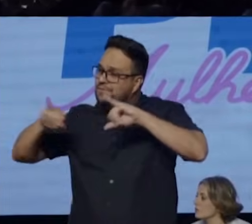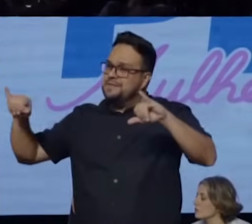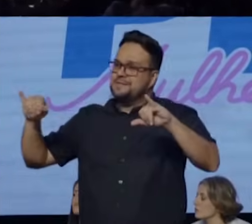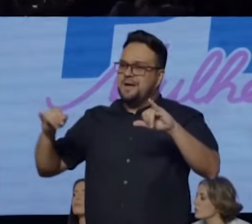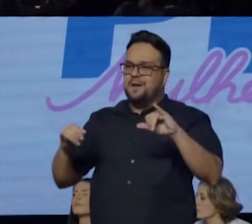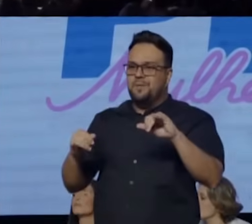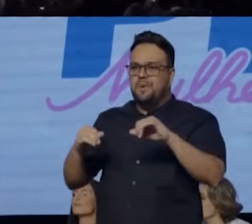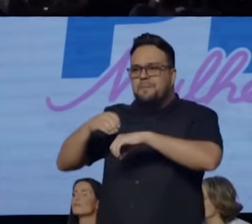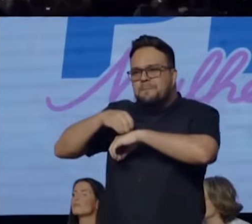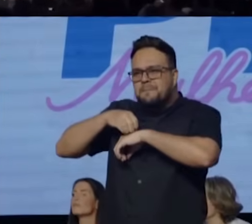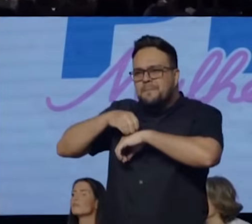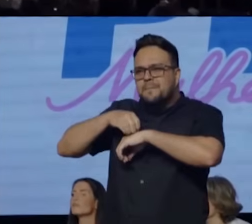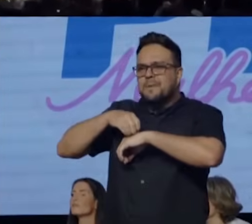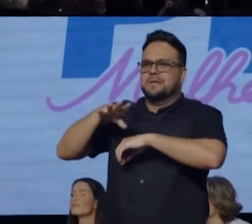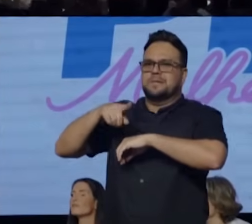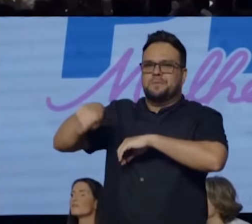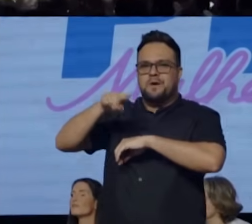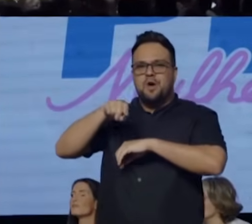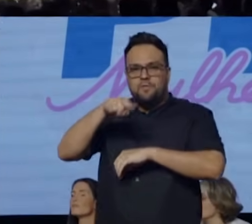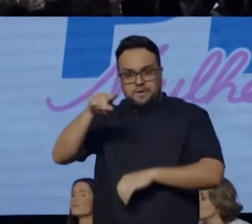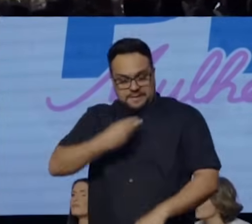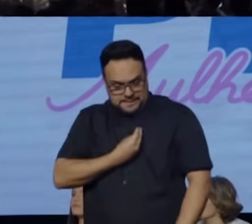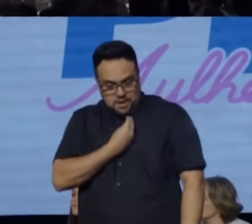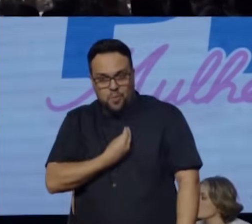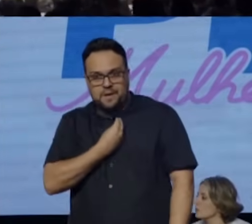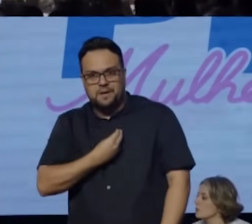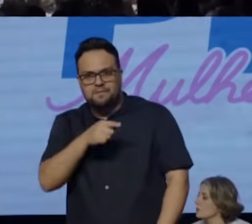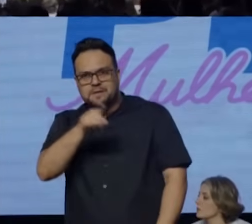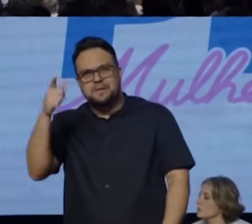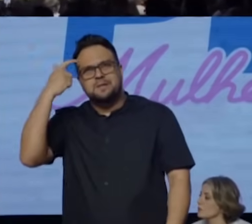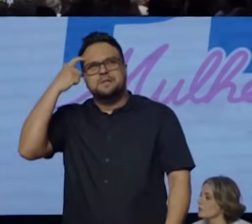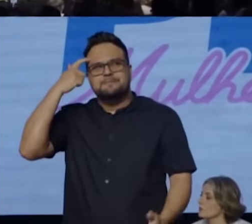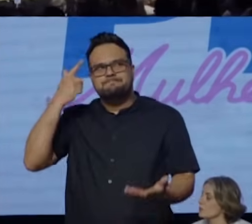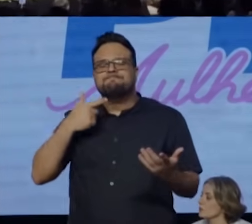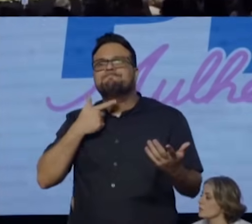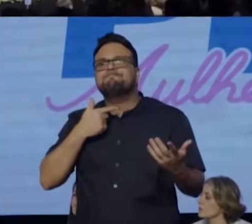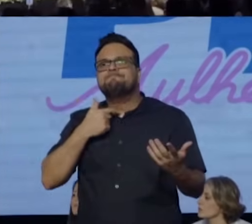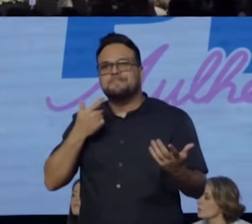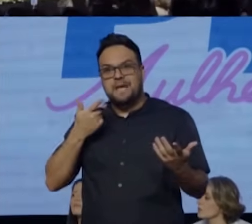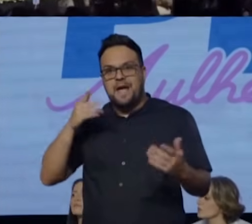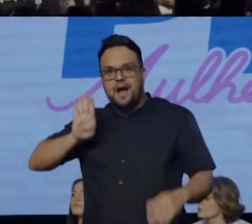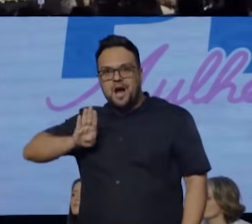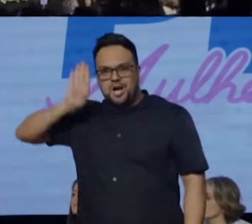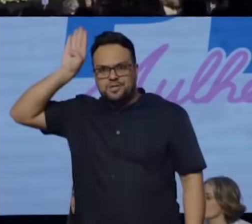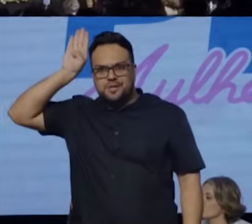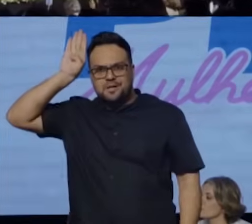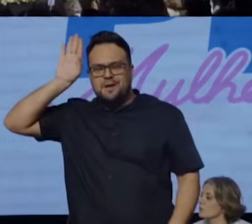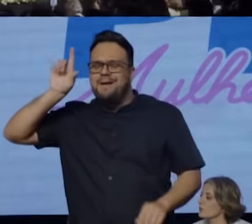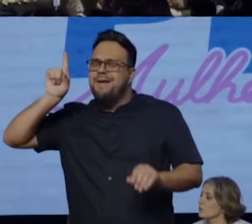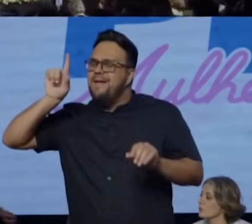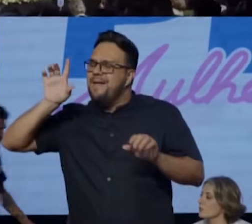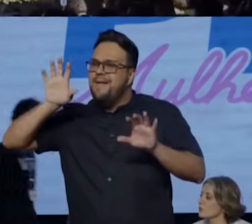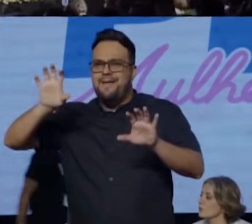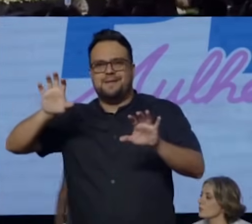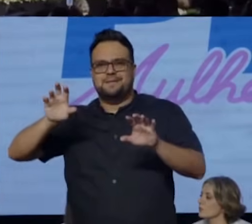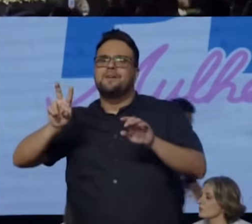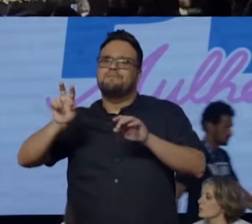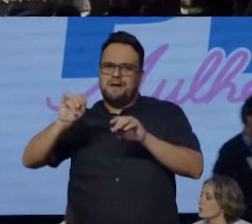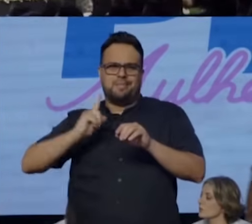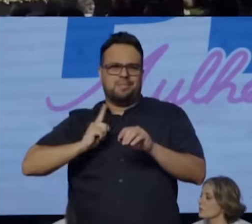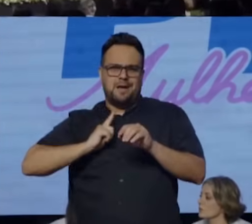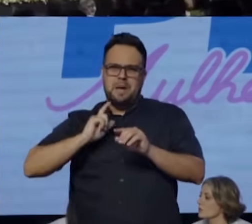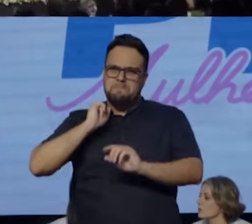estão aqui e que pensam em se candidatar, as pedradas virão. O assassinato de reputação